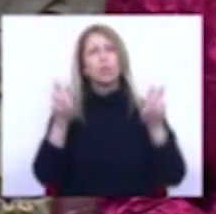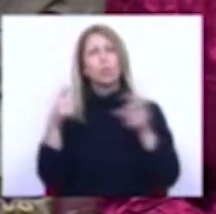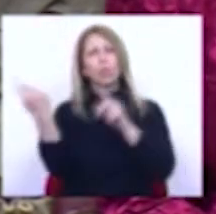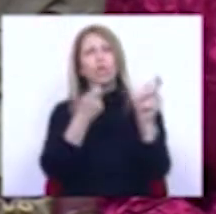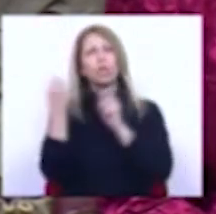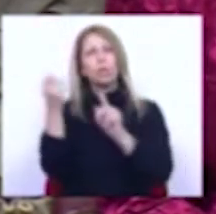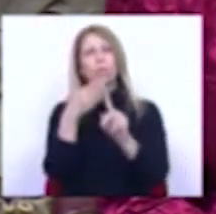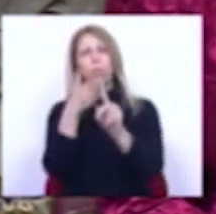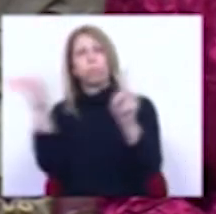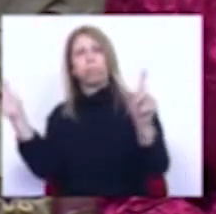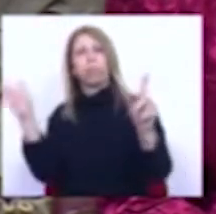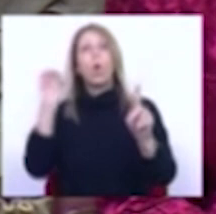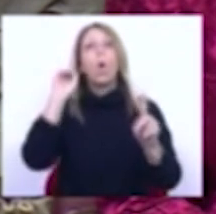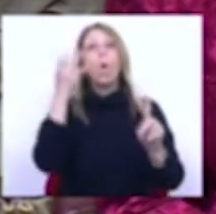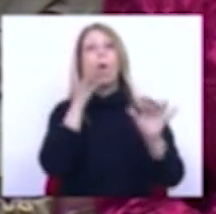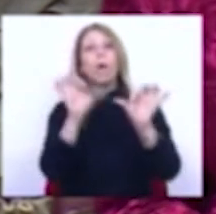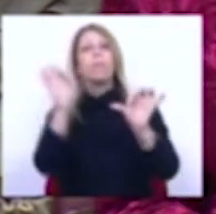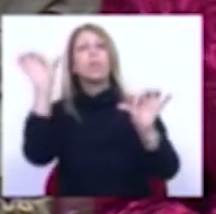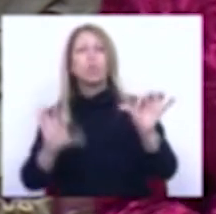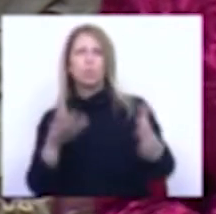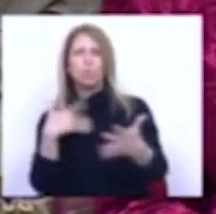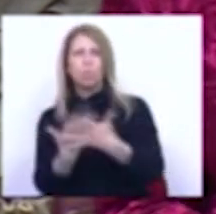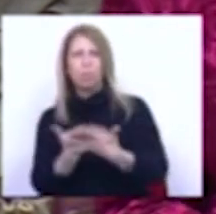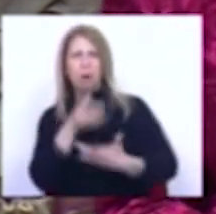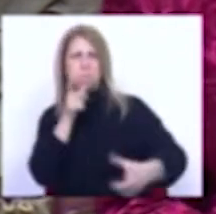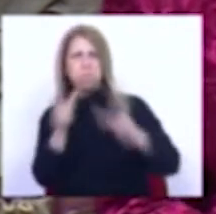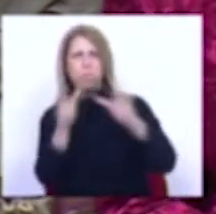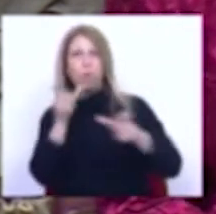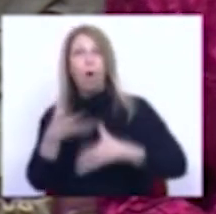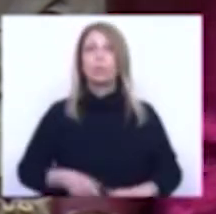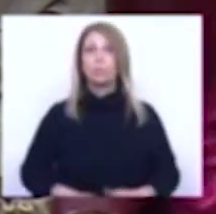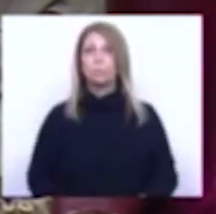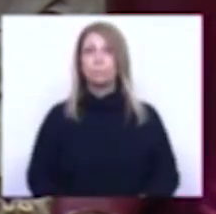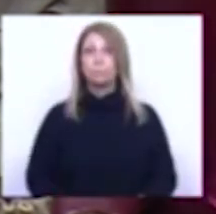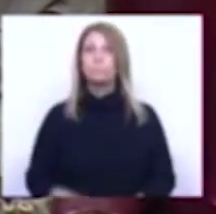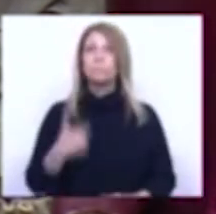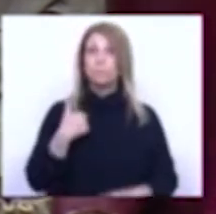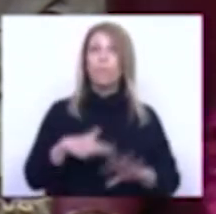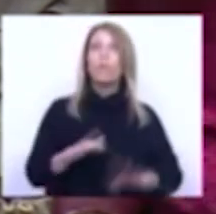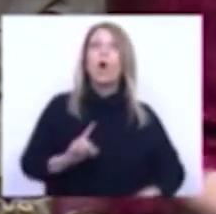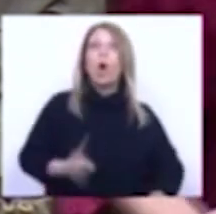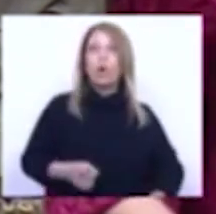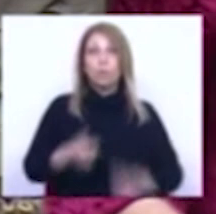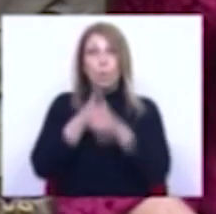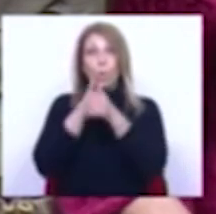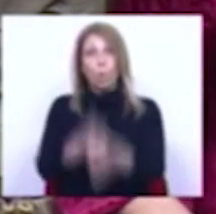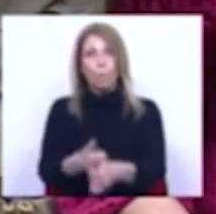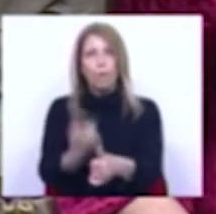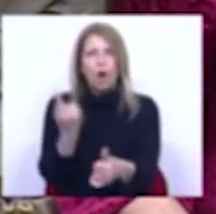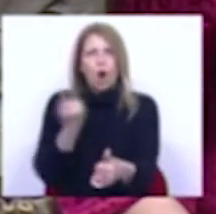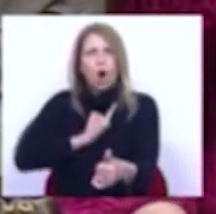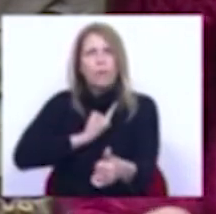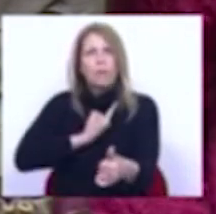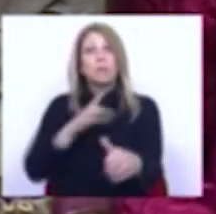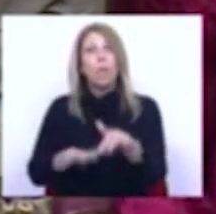ou quando o discurso se torna injurioso ou ofensivo, podendo retirar-lhe a palavra. O que eu fiz foi cumprir esta obrigação que a